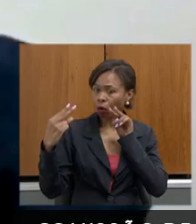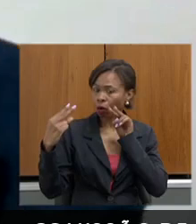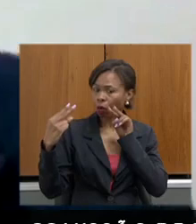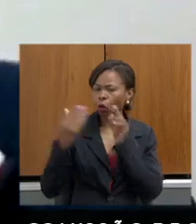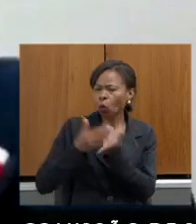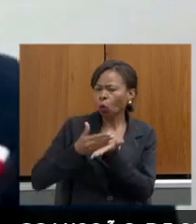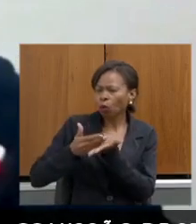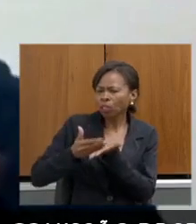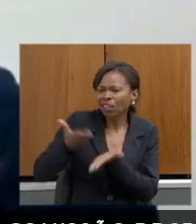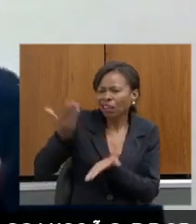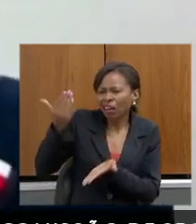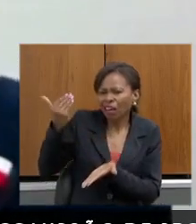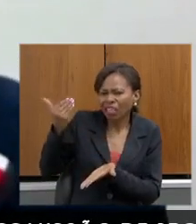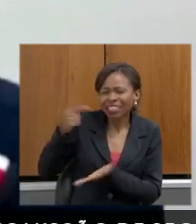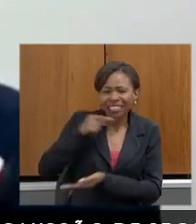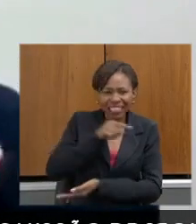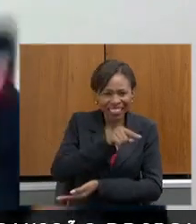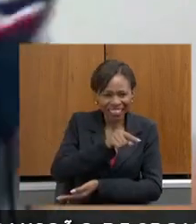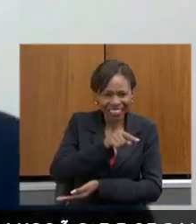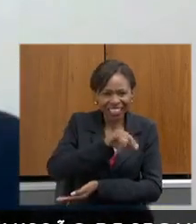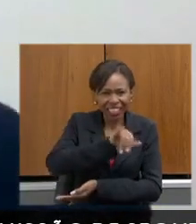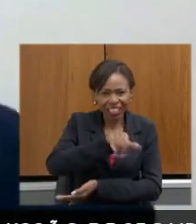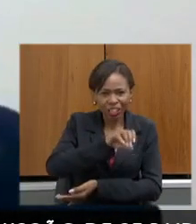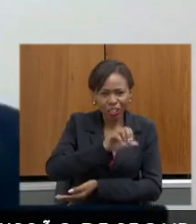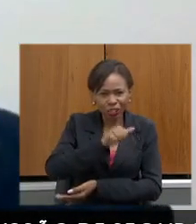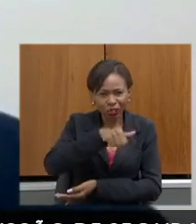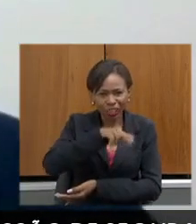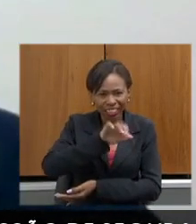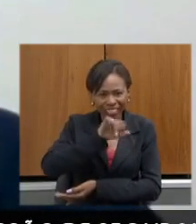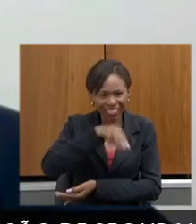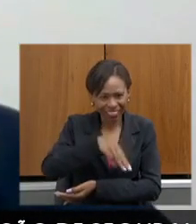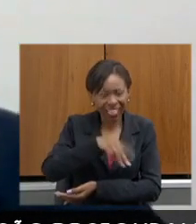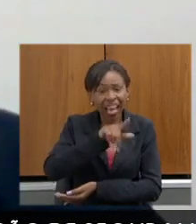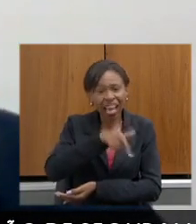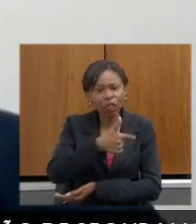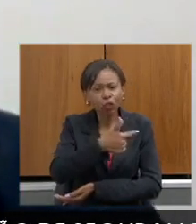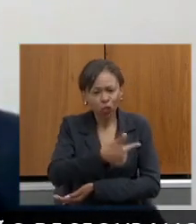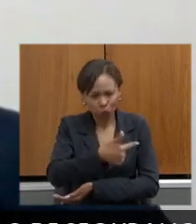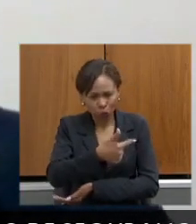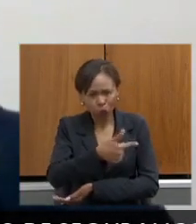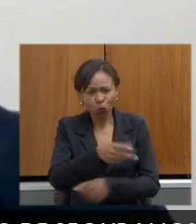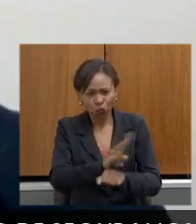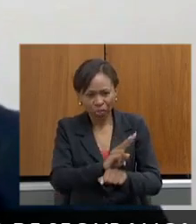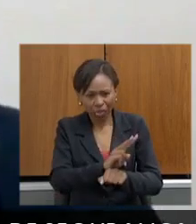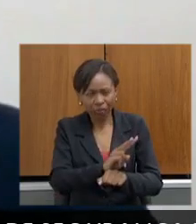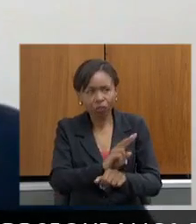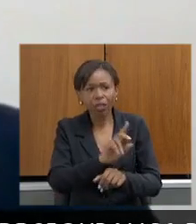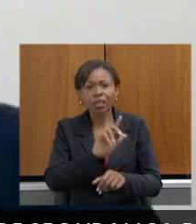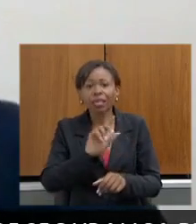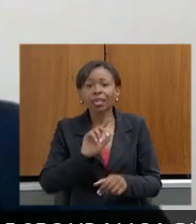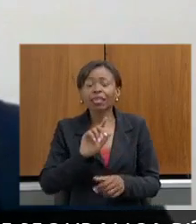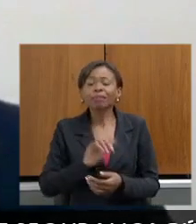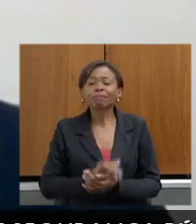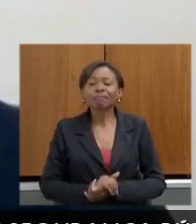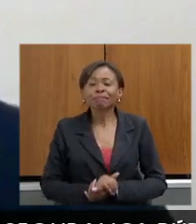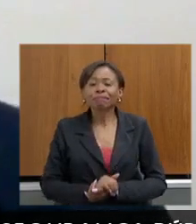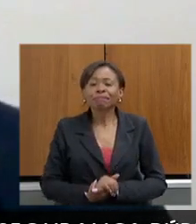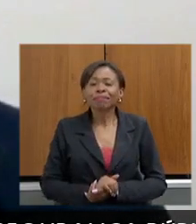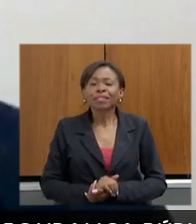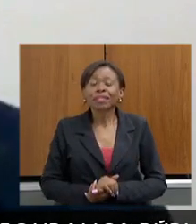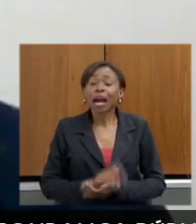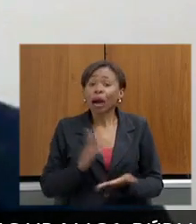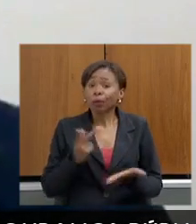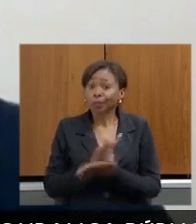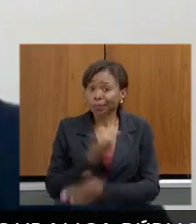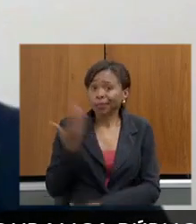Joaquim ainda era o nosso subchefe e o chefe junto ali Doutor Wagner é e nós tivemos